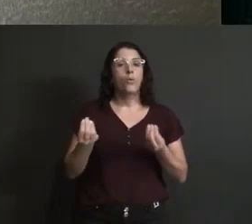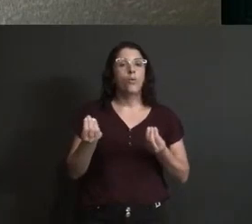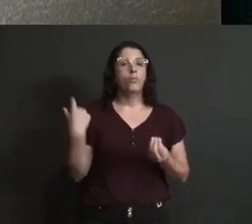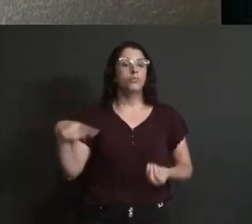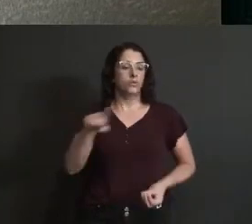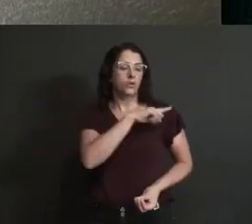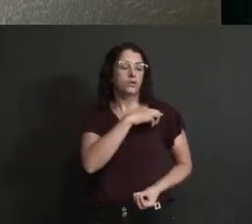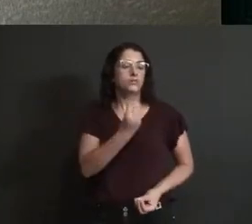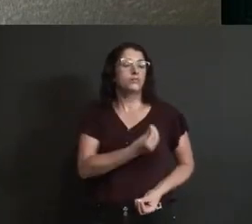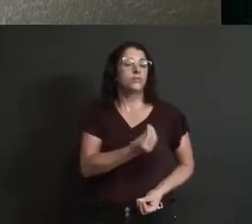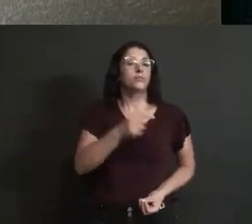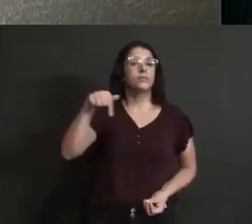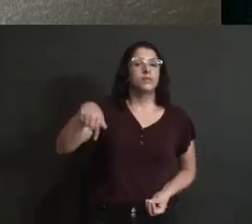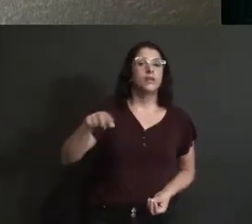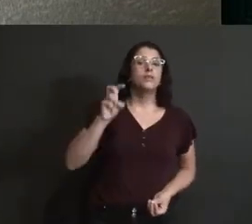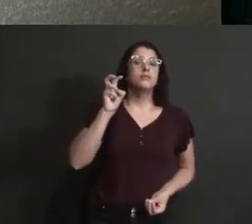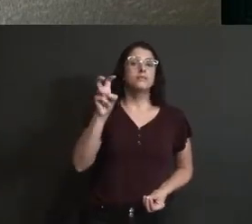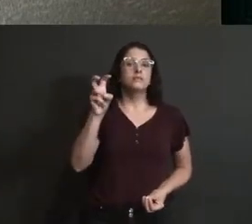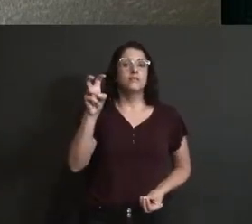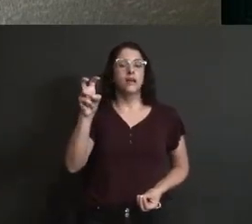vivemos nesse lugar.